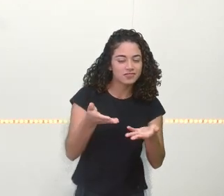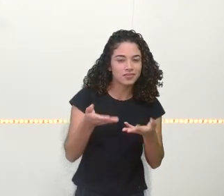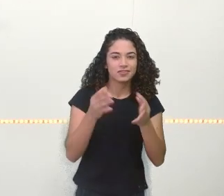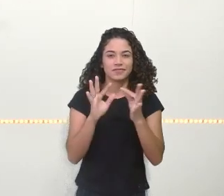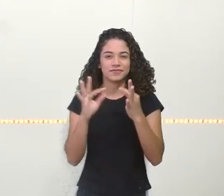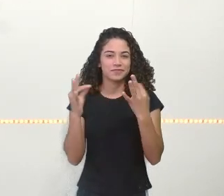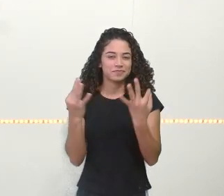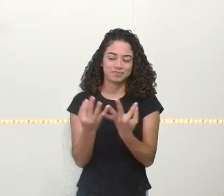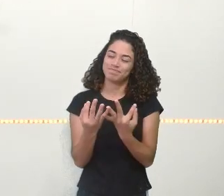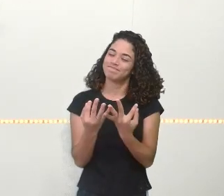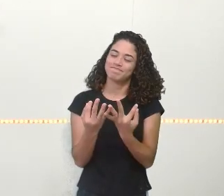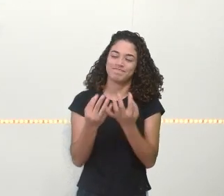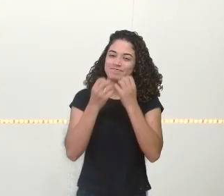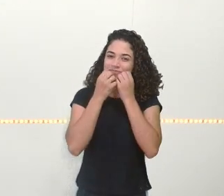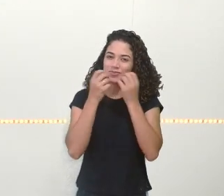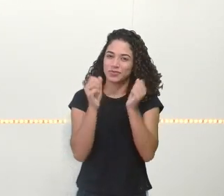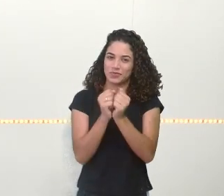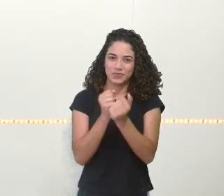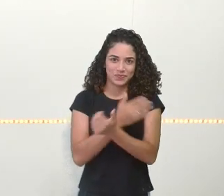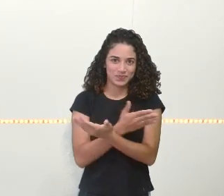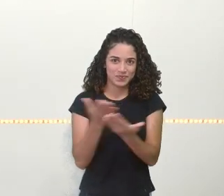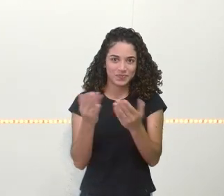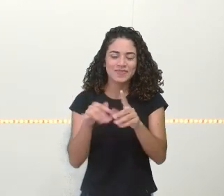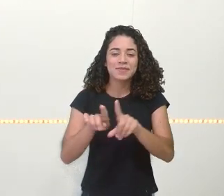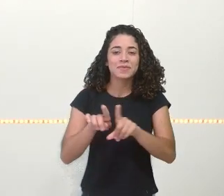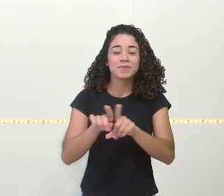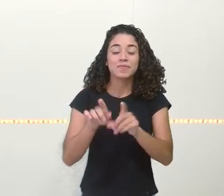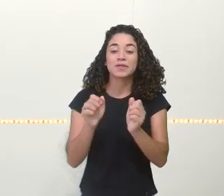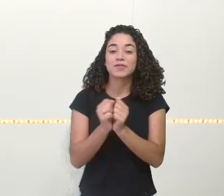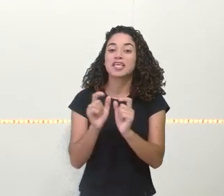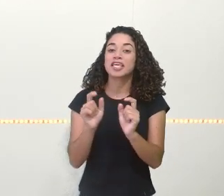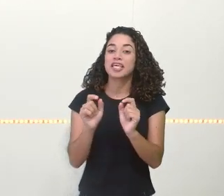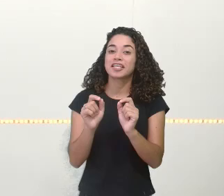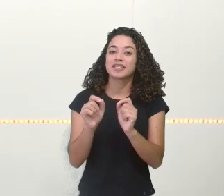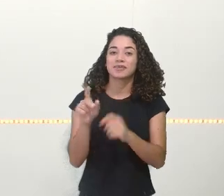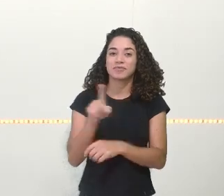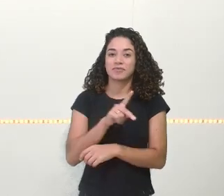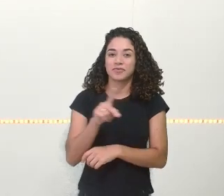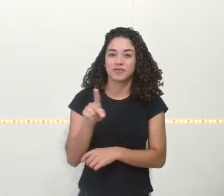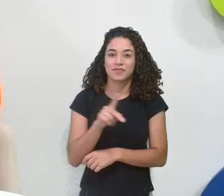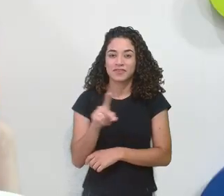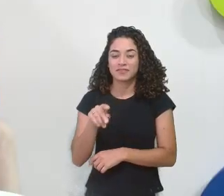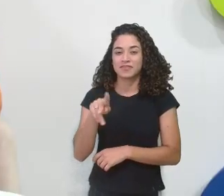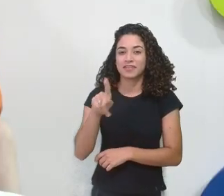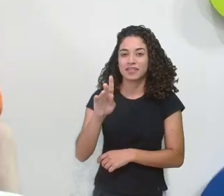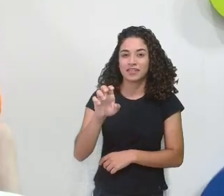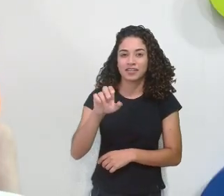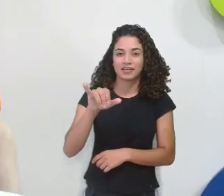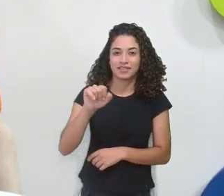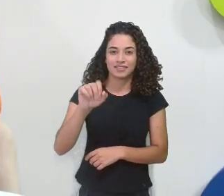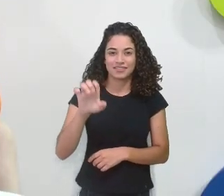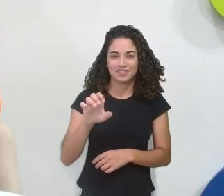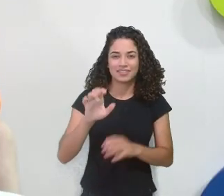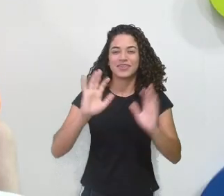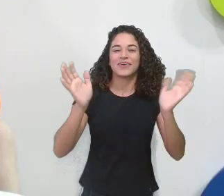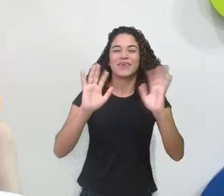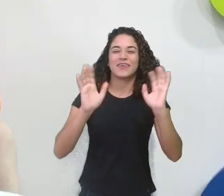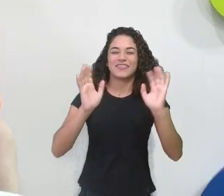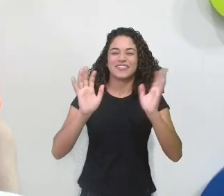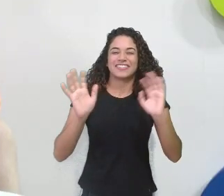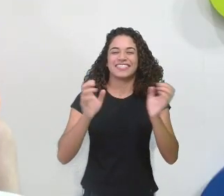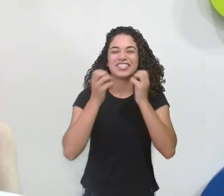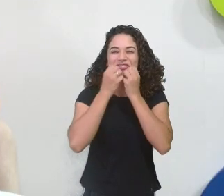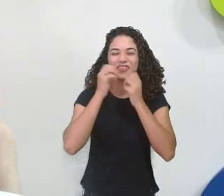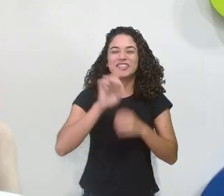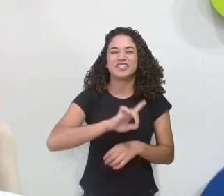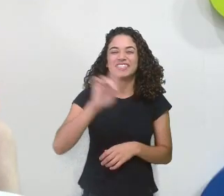é muito bom estar aqui com vocês e também é muito bom estar com a professora Keise. Keise, bom dia! Olá, professora Sandra, bom dia. Bom